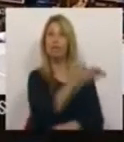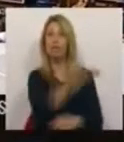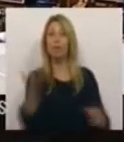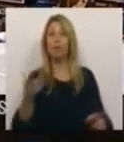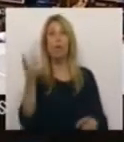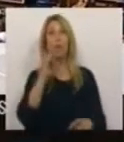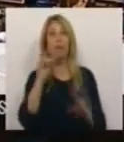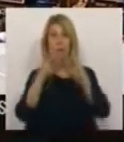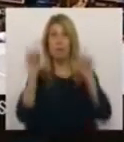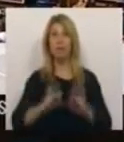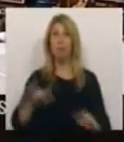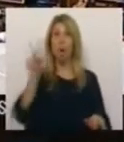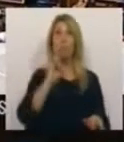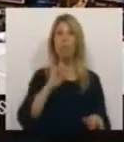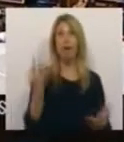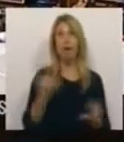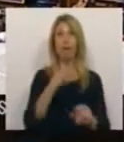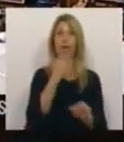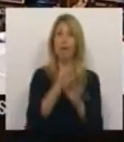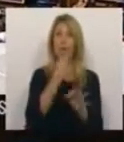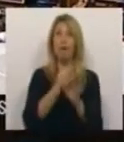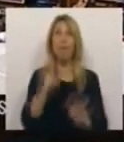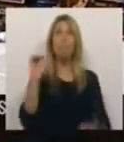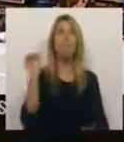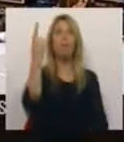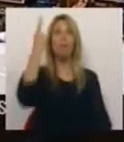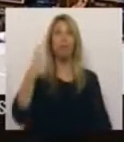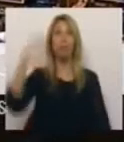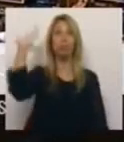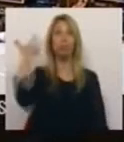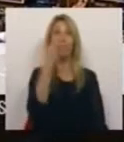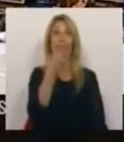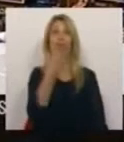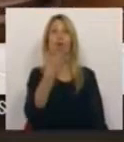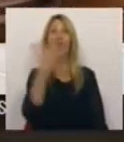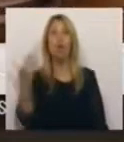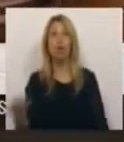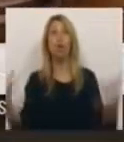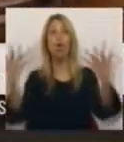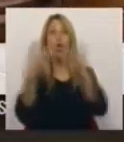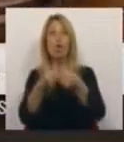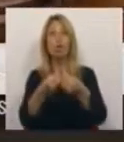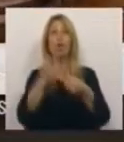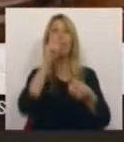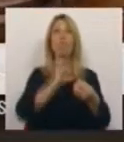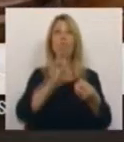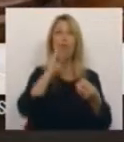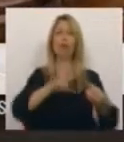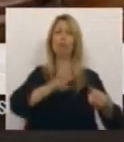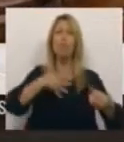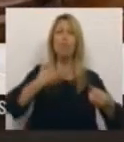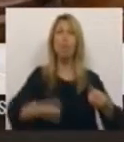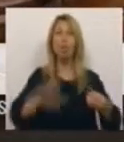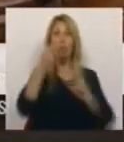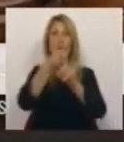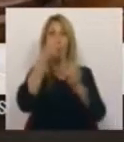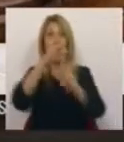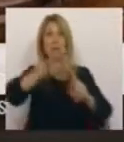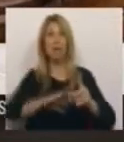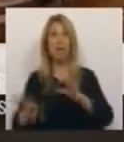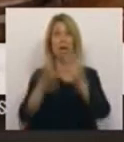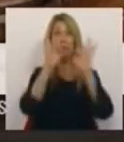O Dia Internacional da Mulher foi comemorado pela primeira vez em 1911, unindo mulheres de todo o mundo na luta por salário igual para trabalho